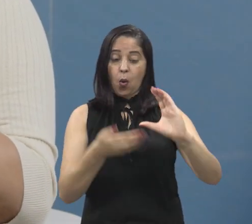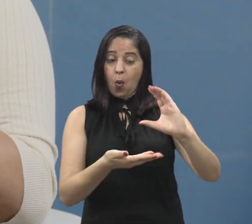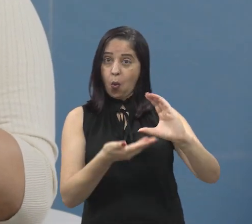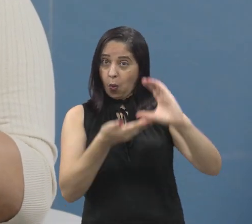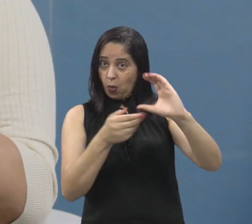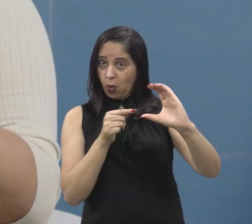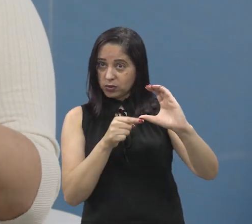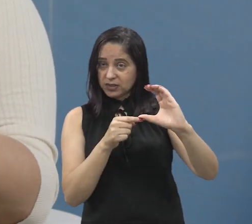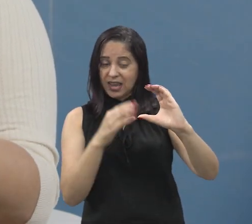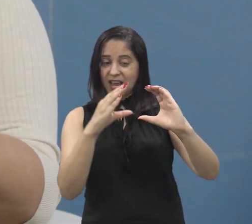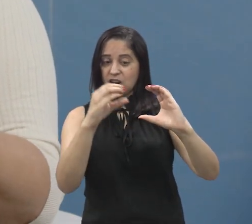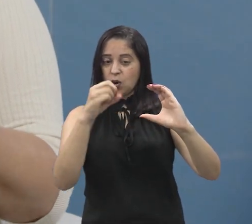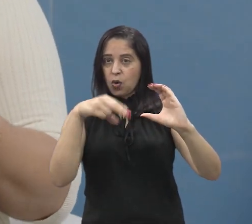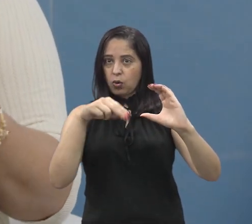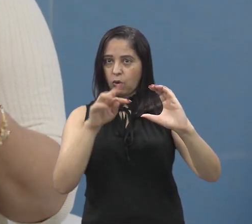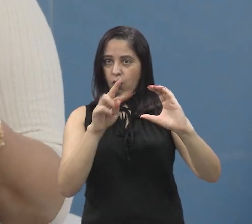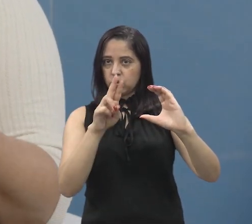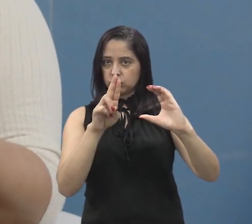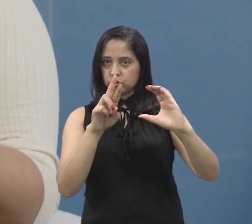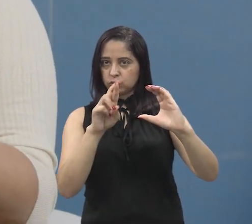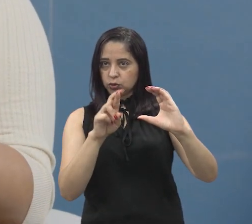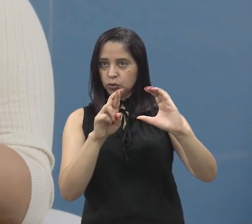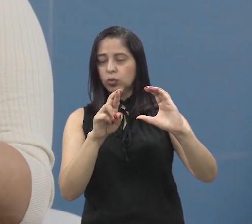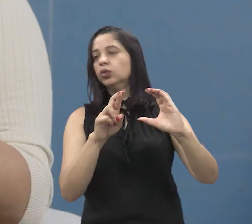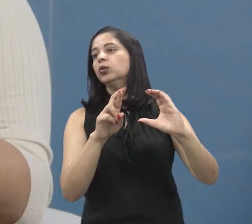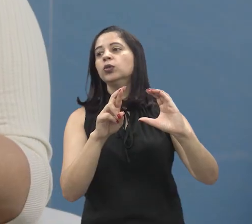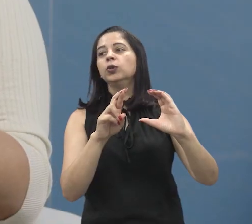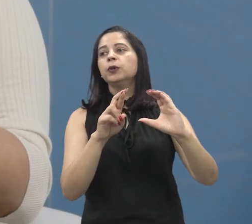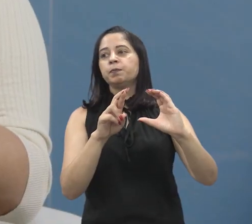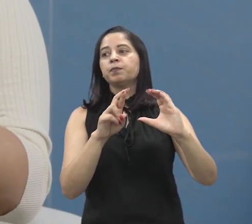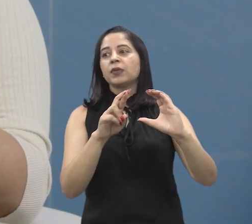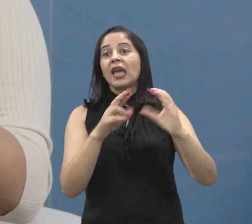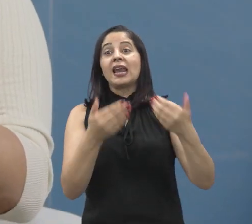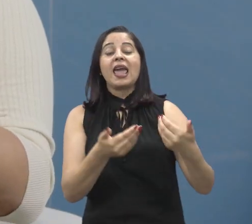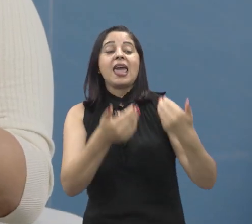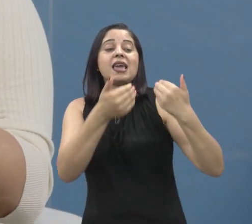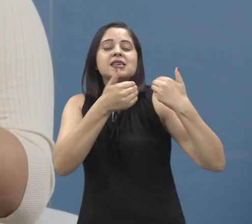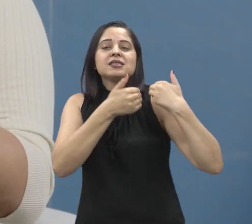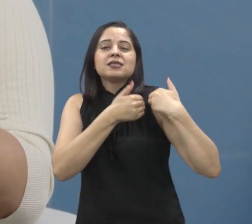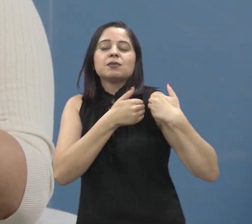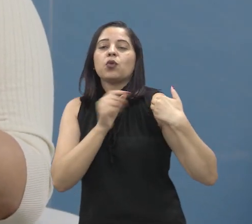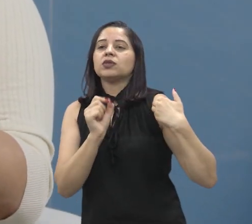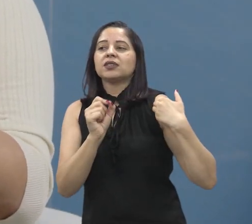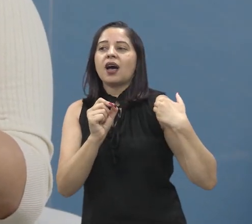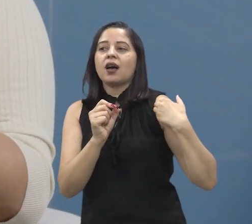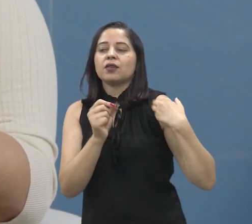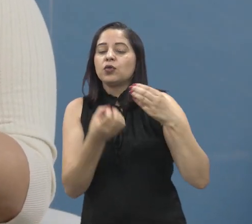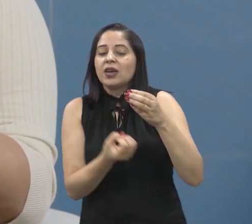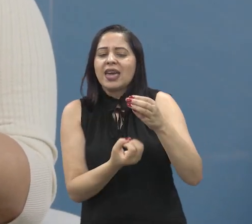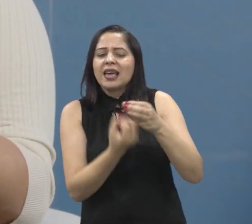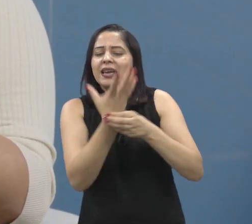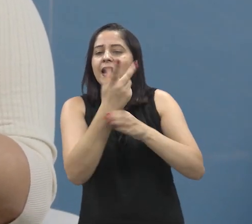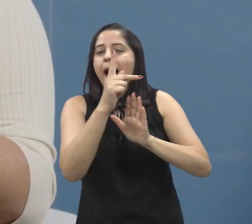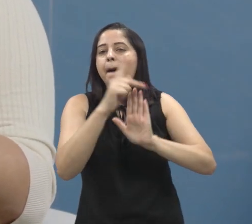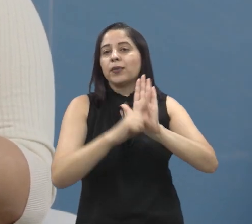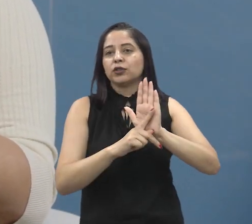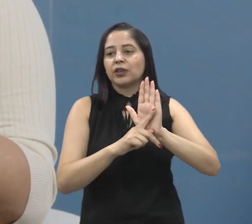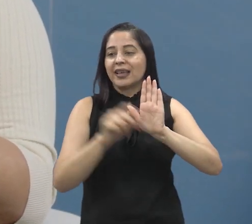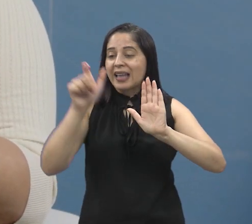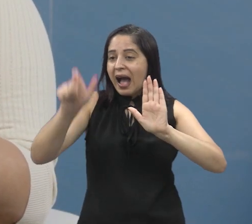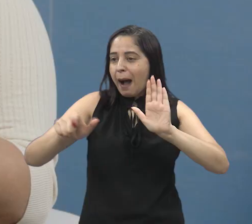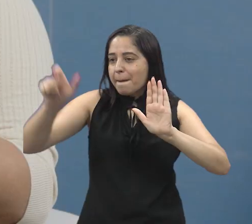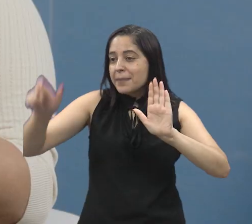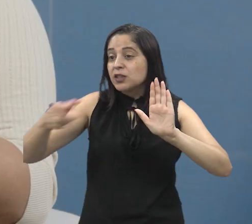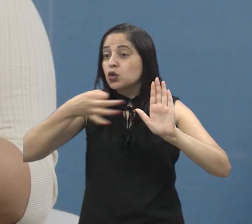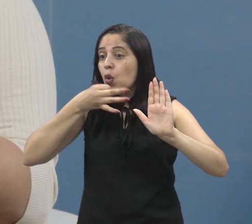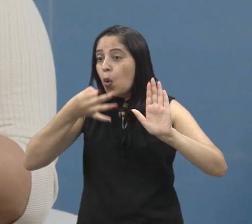tem esse papel, ele é um grande guardião desse plano diretor, né? Porque ele justamente traz os anseios da